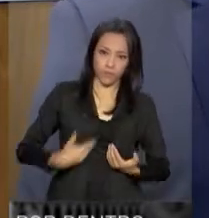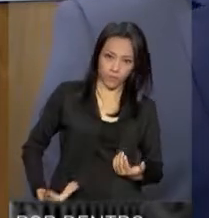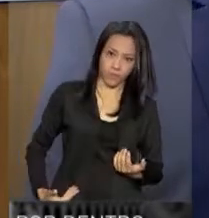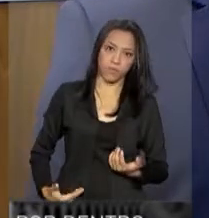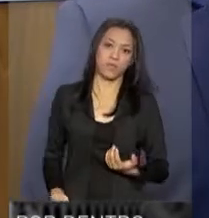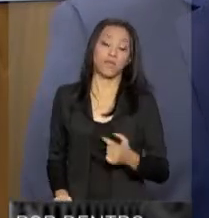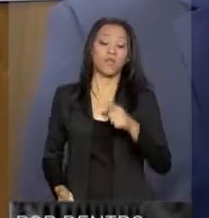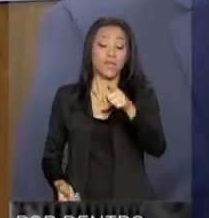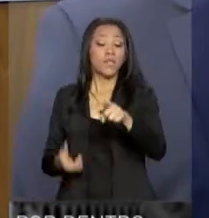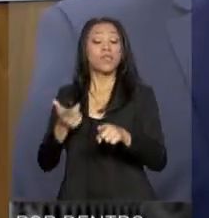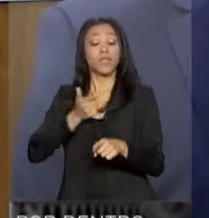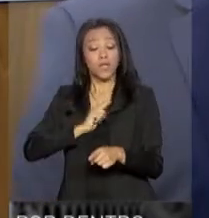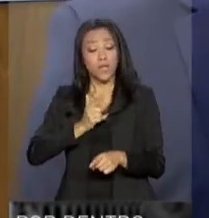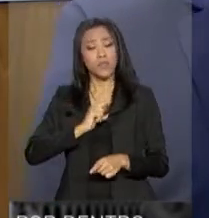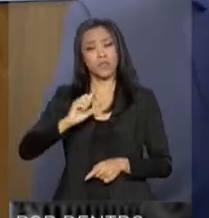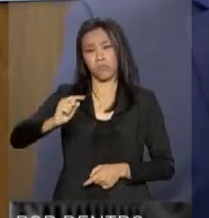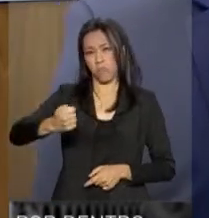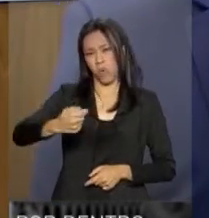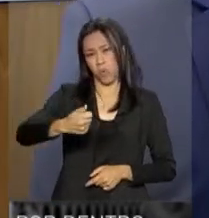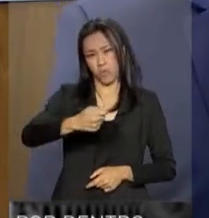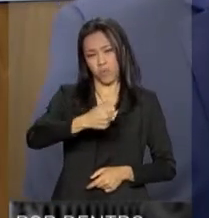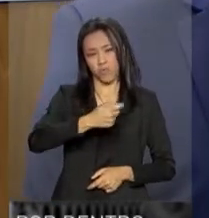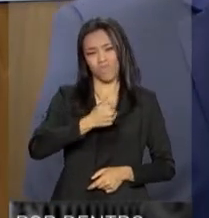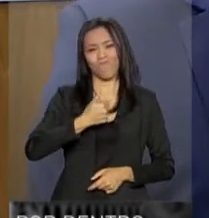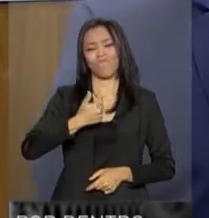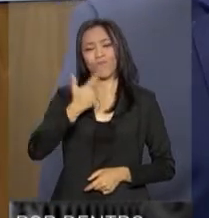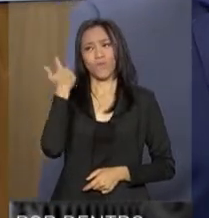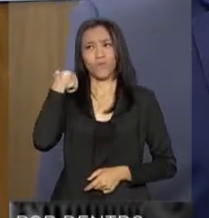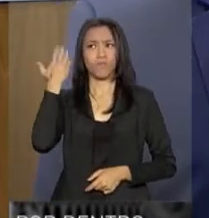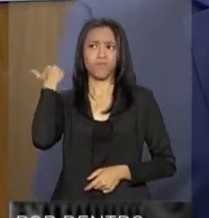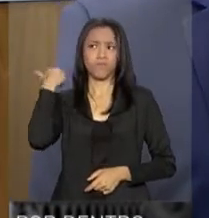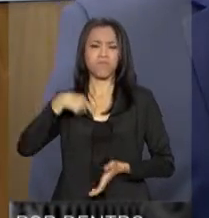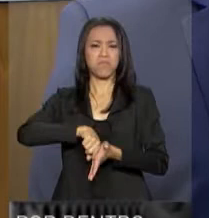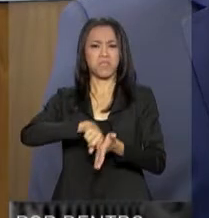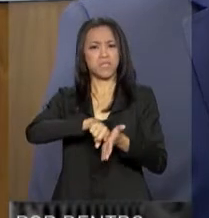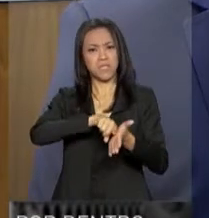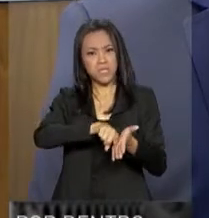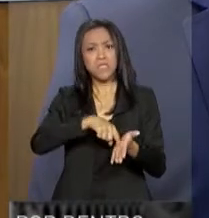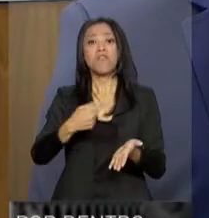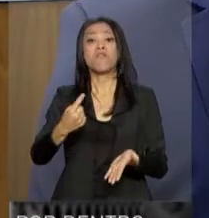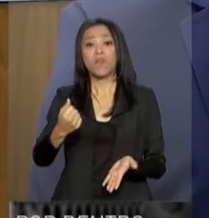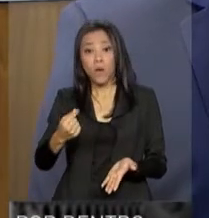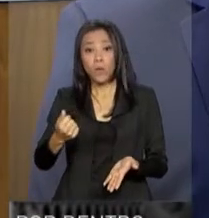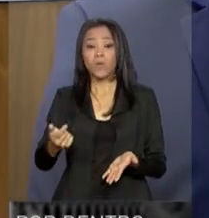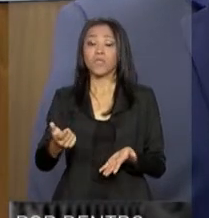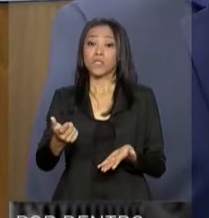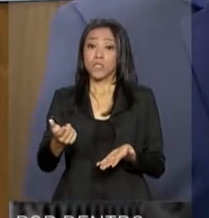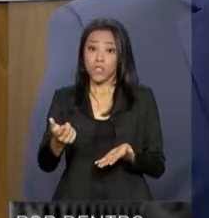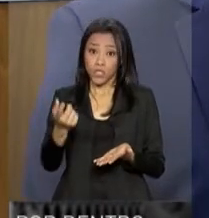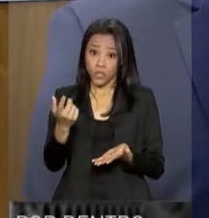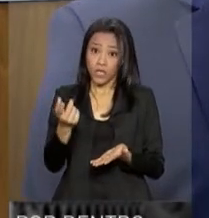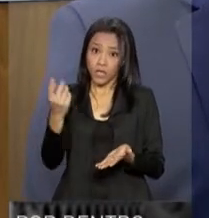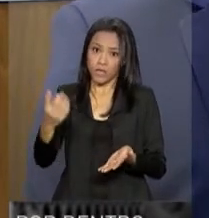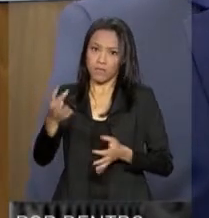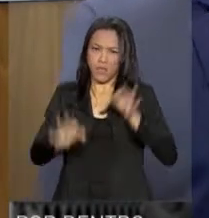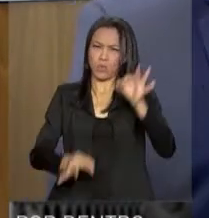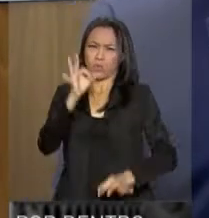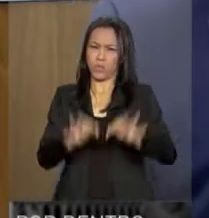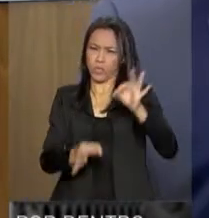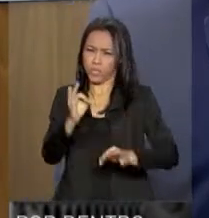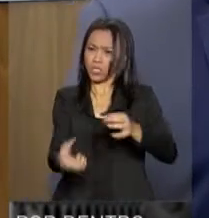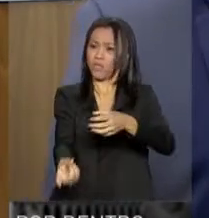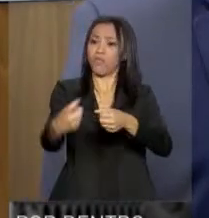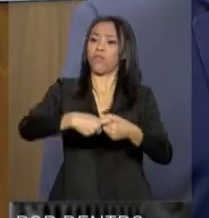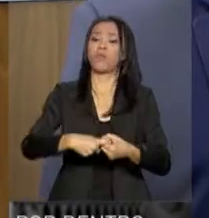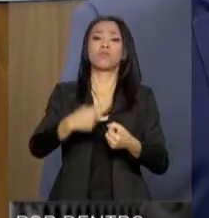de de recursos muito baixo nós fizemos um levantamento os valores recuperados judicialmente chegam na casa